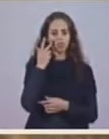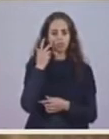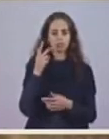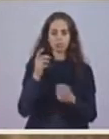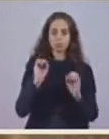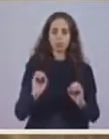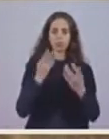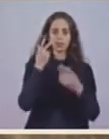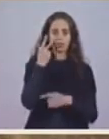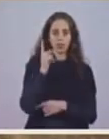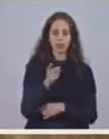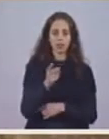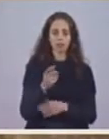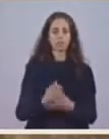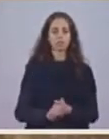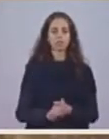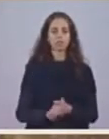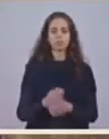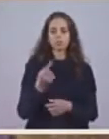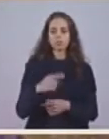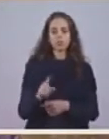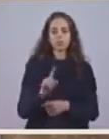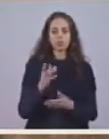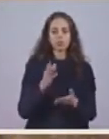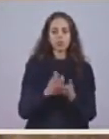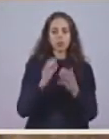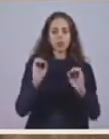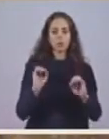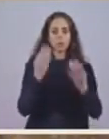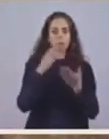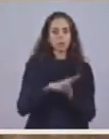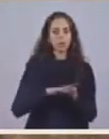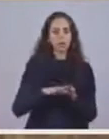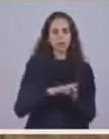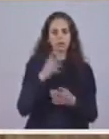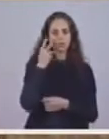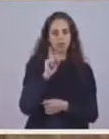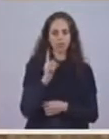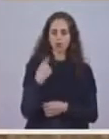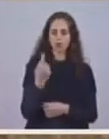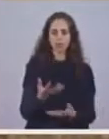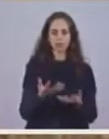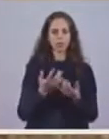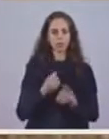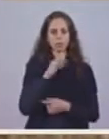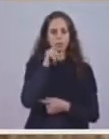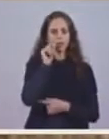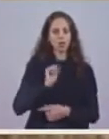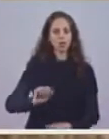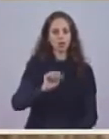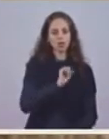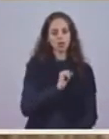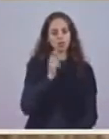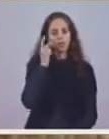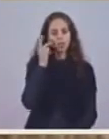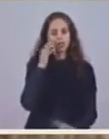da vida. Não apenas a fonte primeira desta vida que nós recebemos dos nossos pais, esta